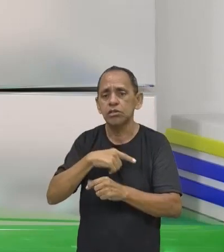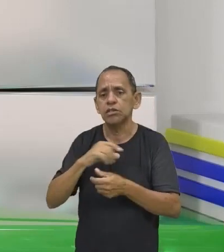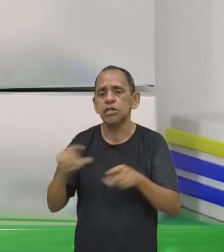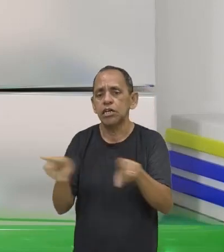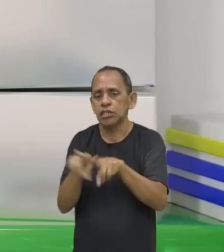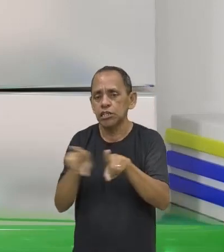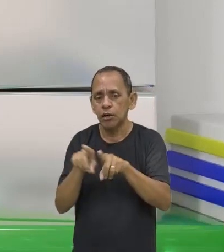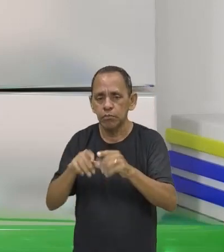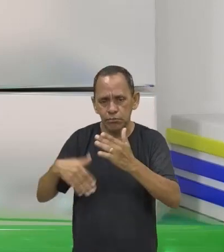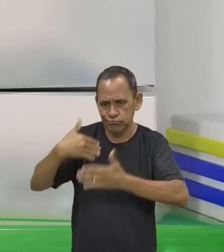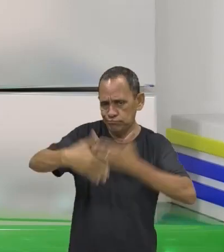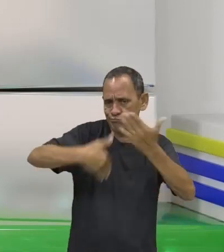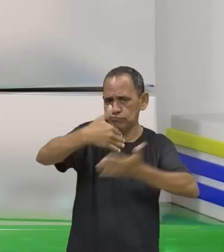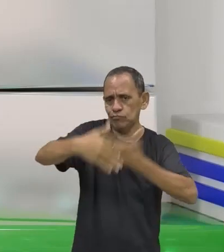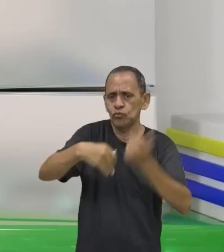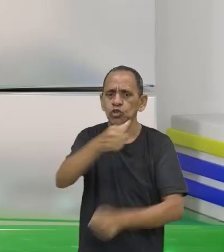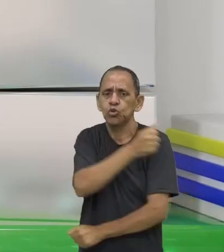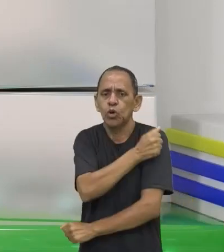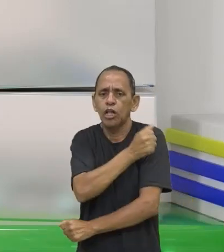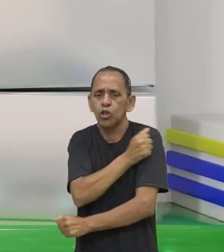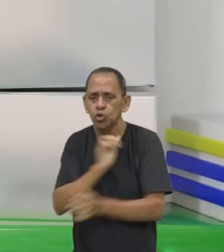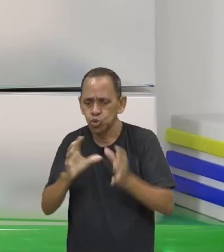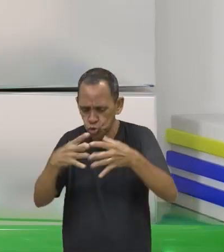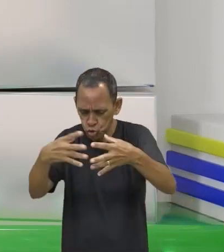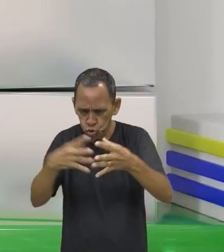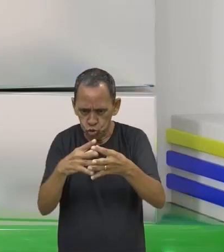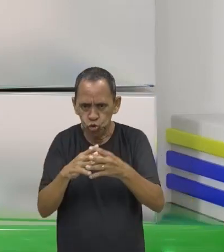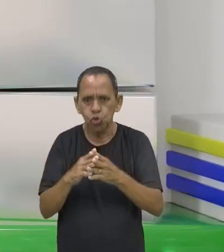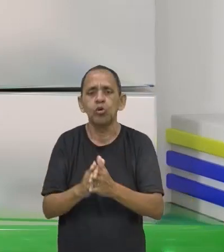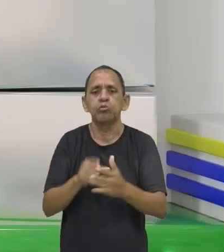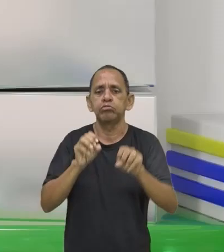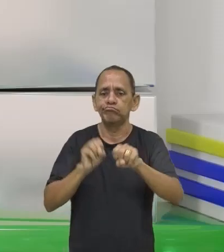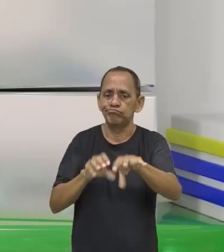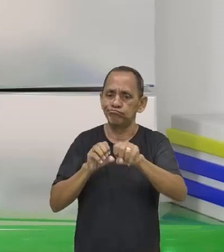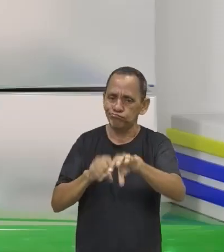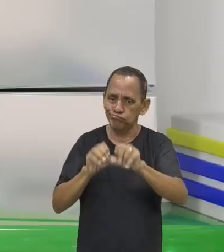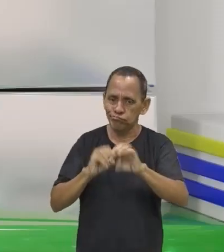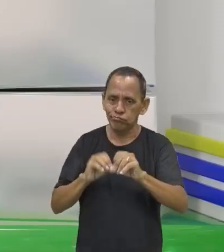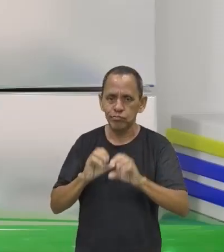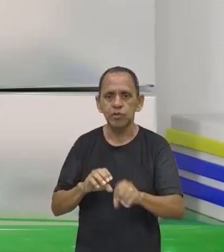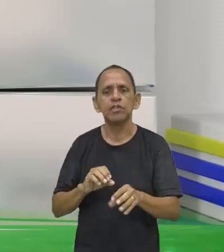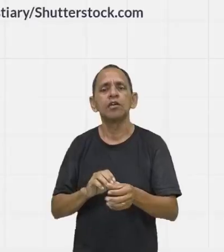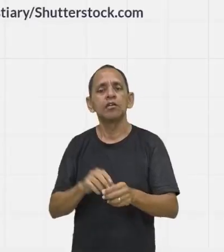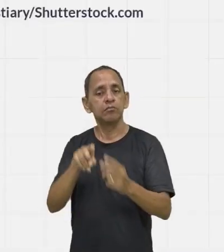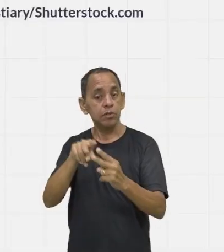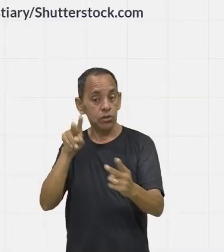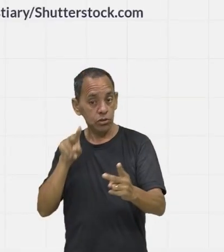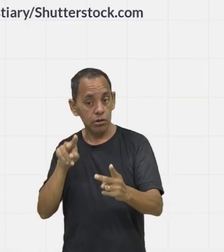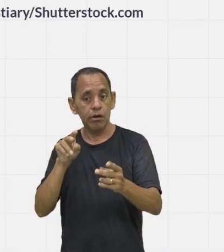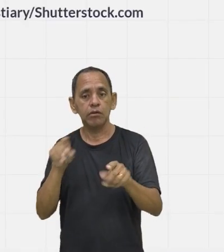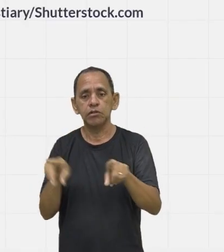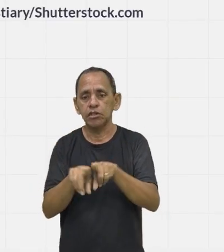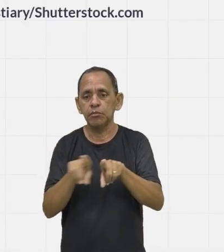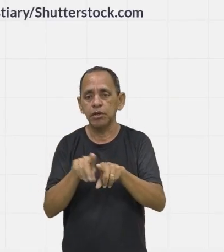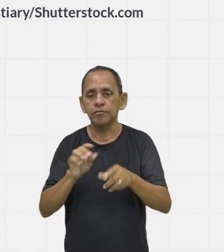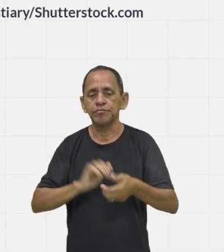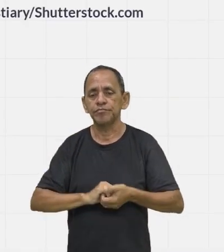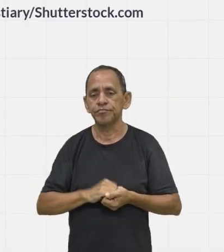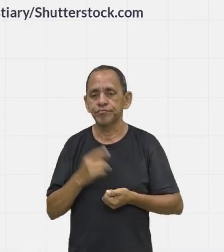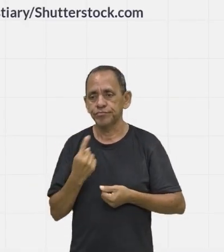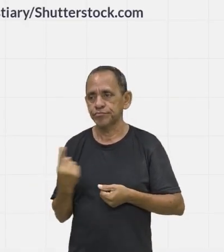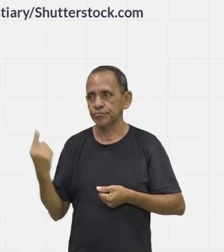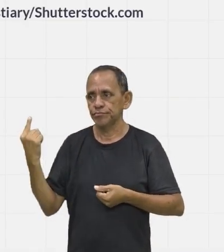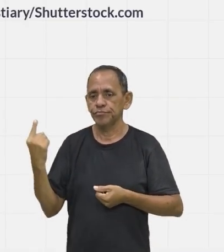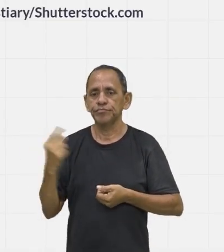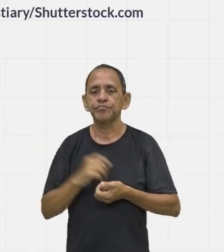das atividades pedagógicas das turmas do ensino mediado. Muito bem, falando de CSA, né, professora Cristiane? Isso. E é muito